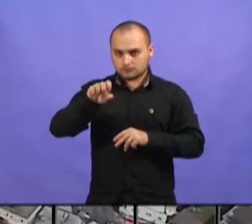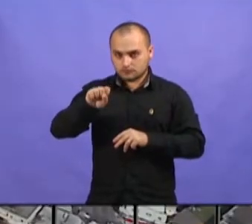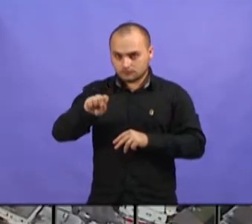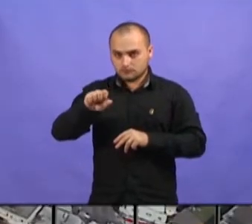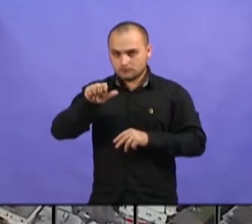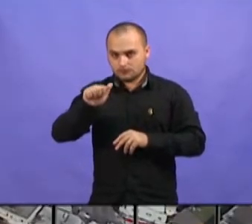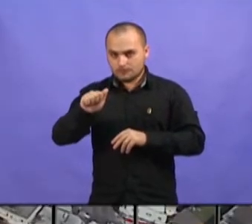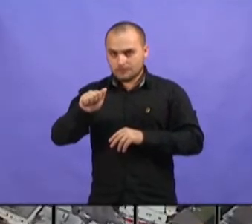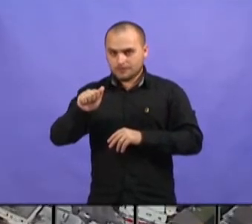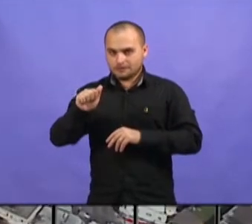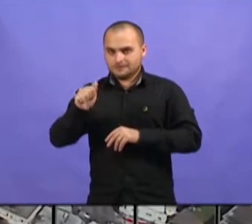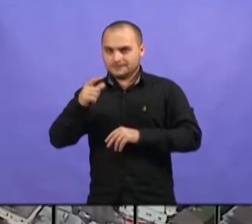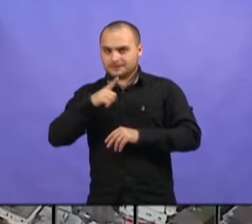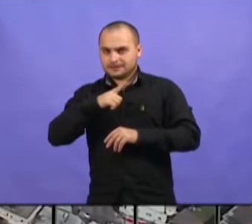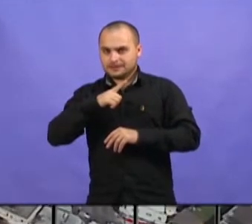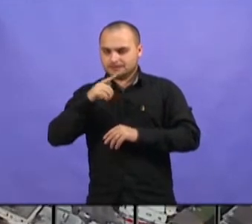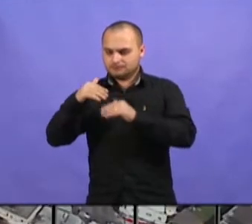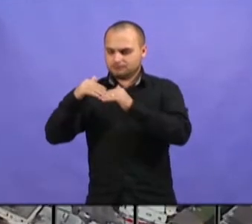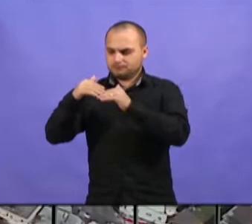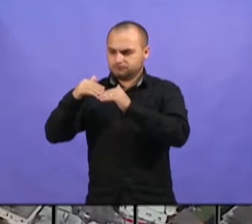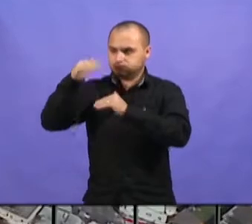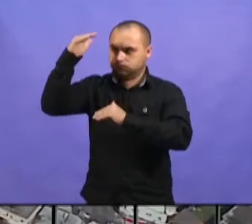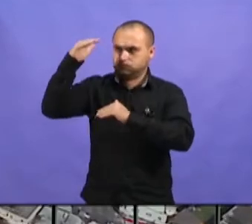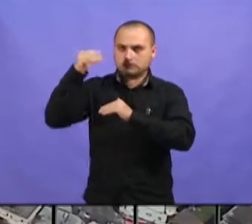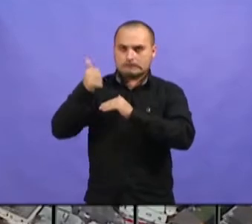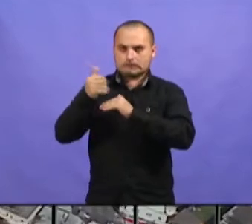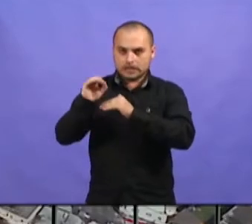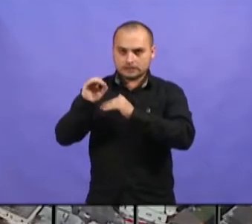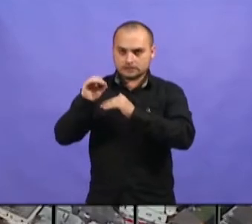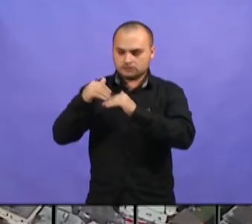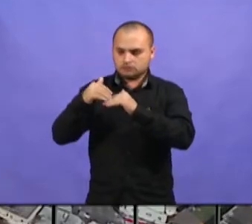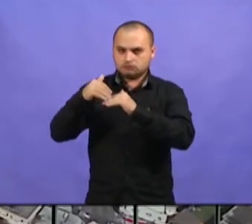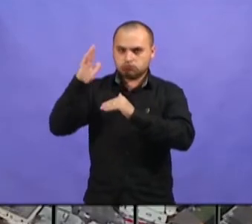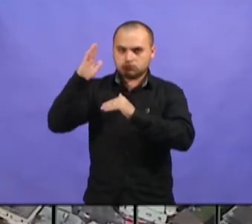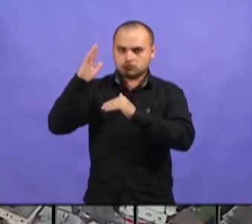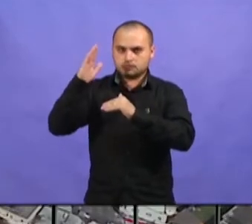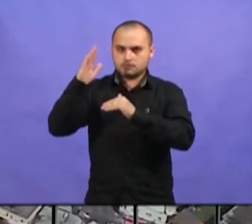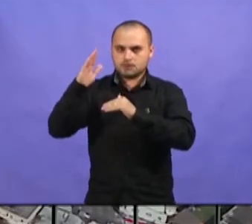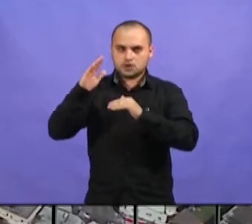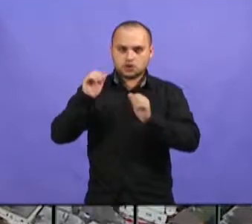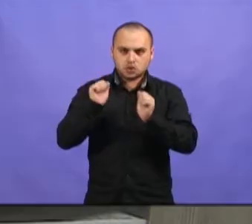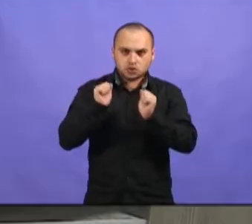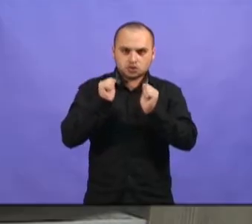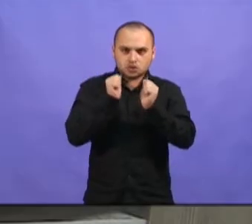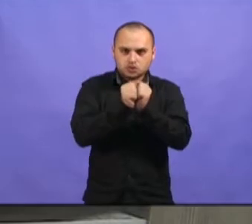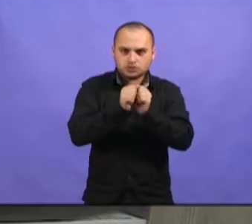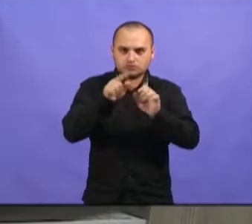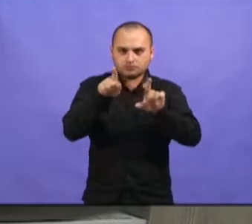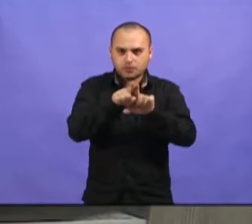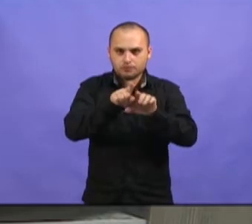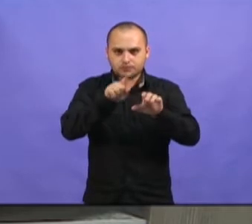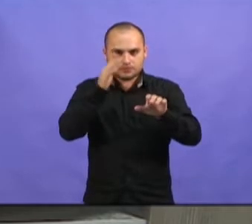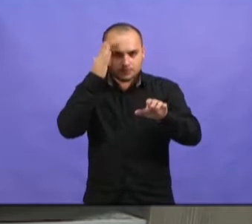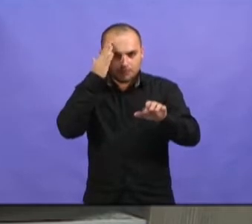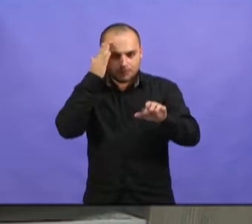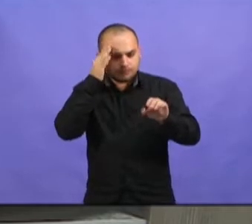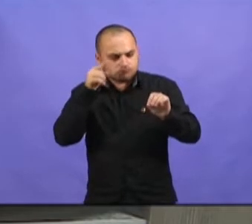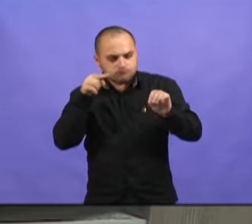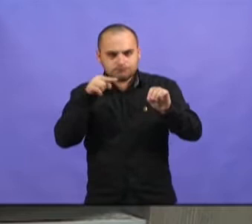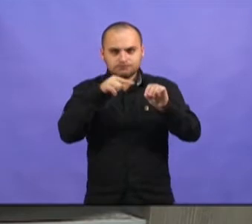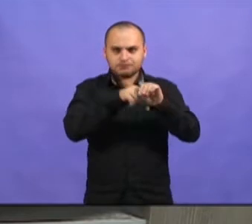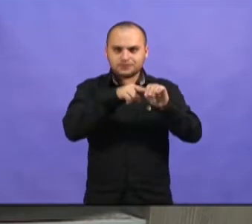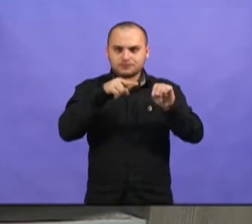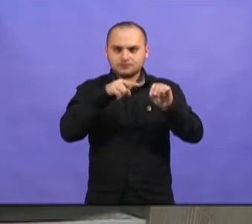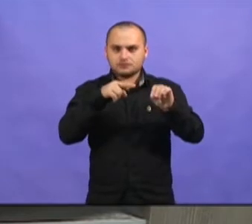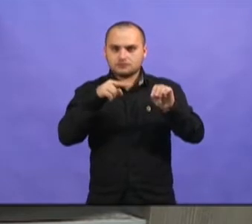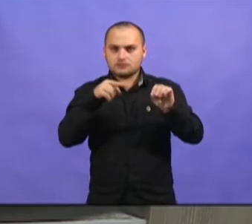PSA elevado acima de 10, né, juntamente com o toque retal alterado, que é o toque do